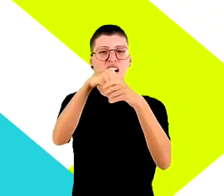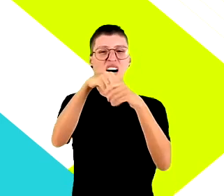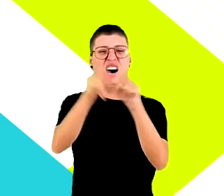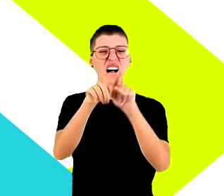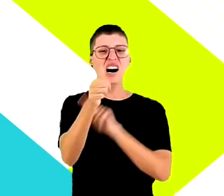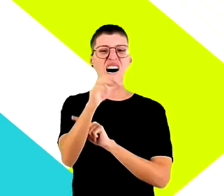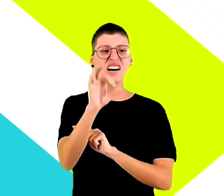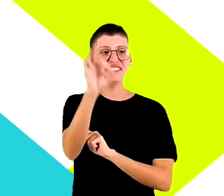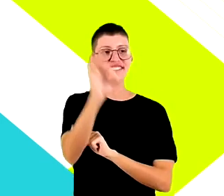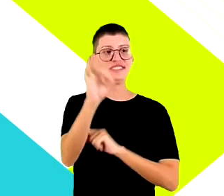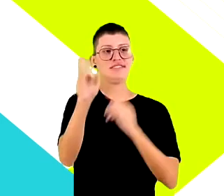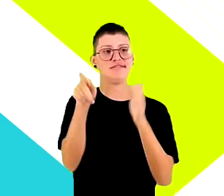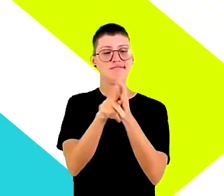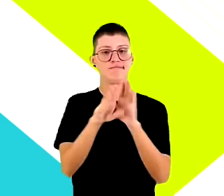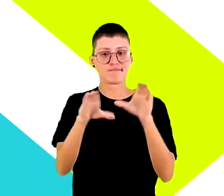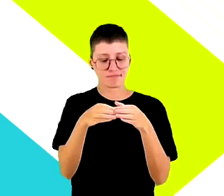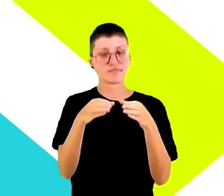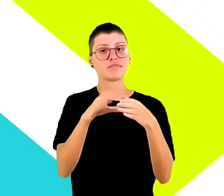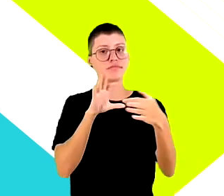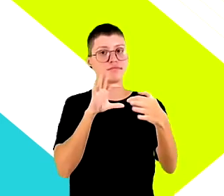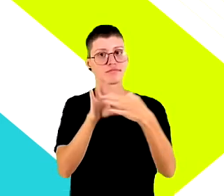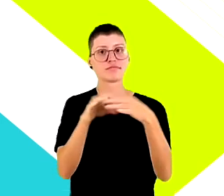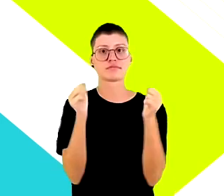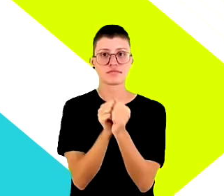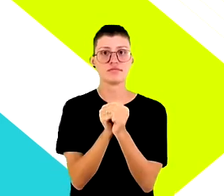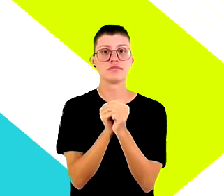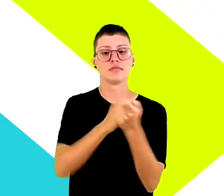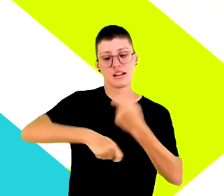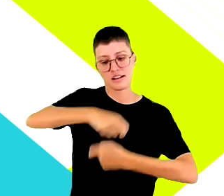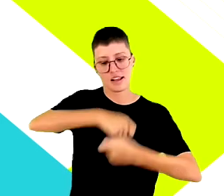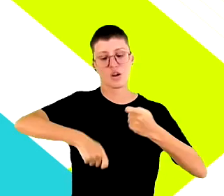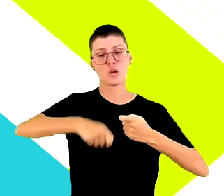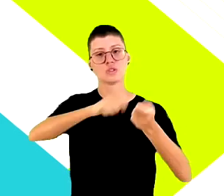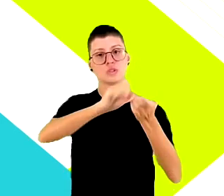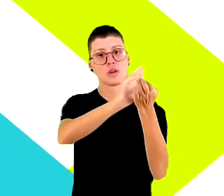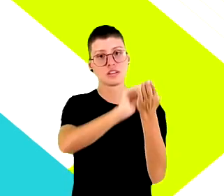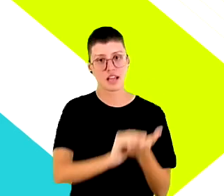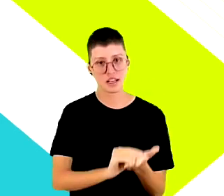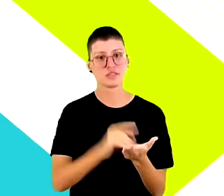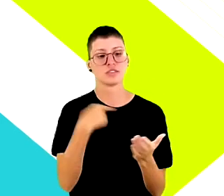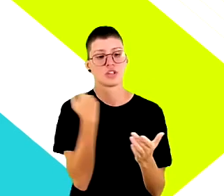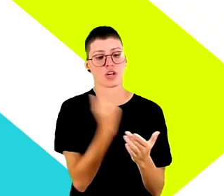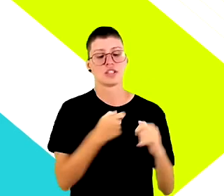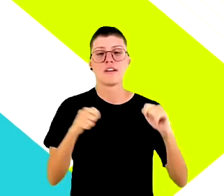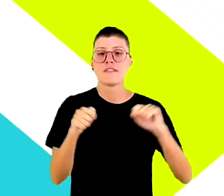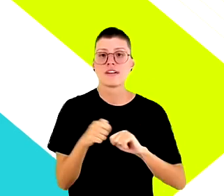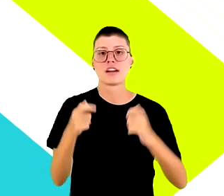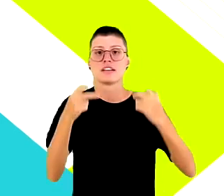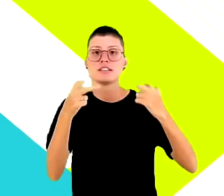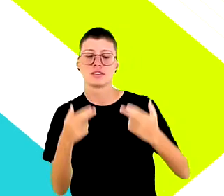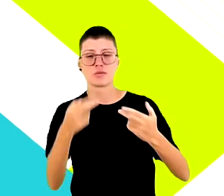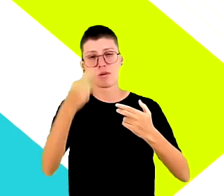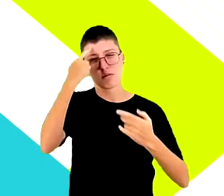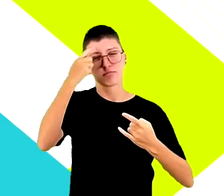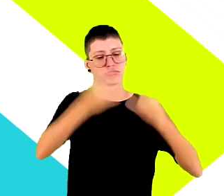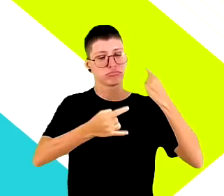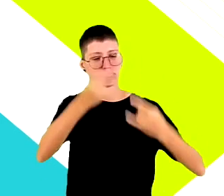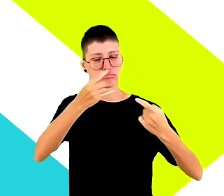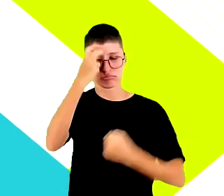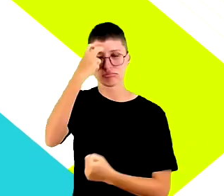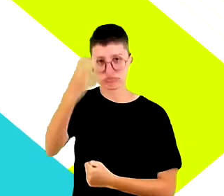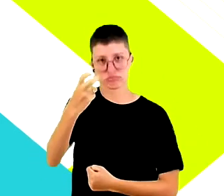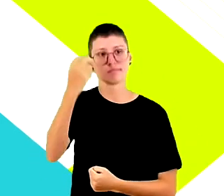time está ligado ao negócio de dados. Então, a gente usa, de fato, né, machine learning, inteligência artificial, né,